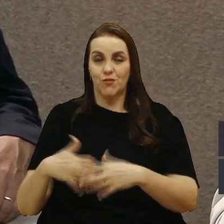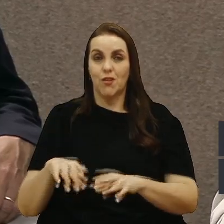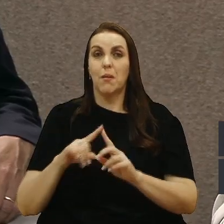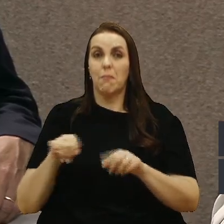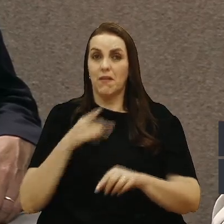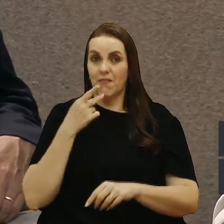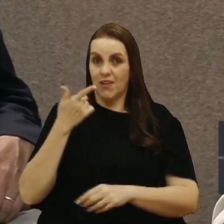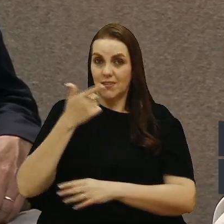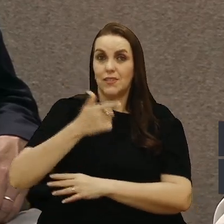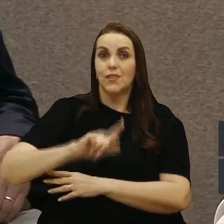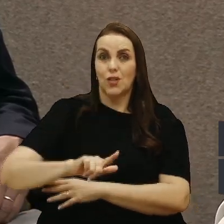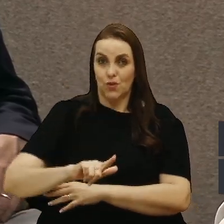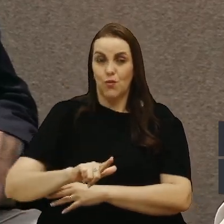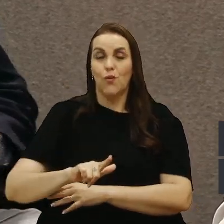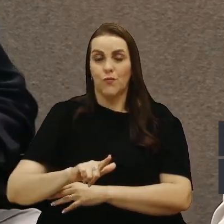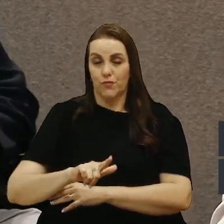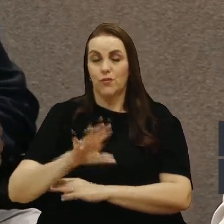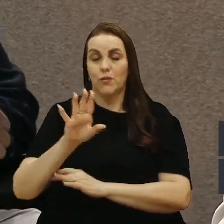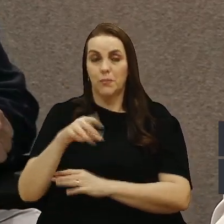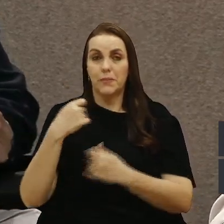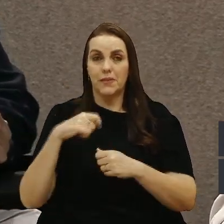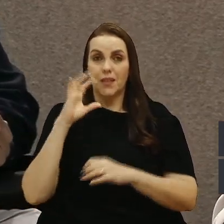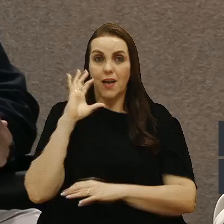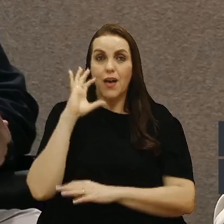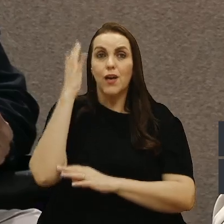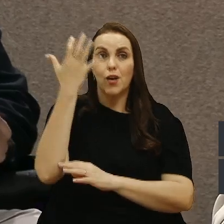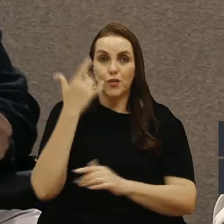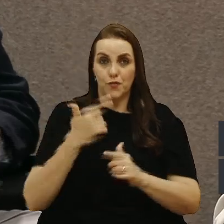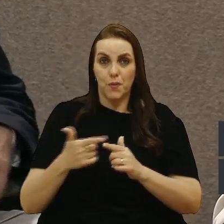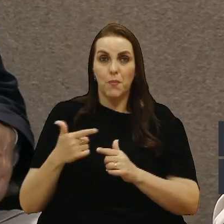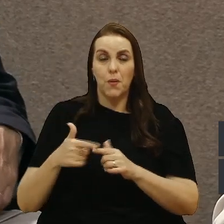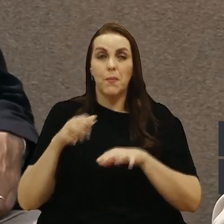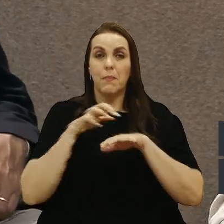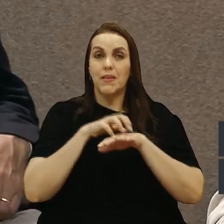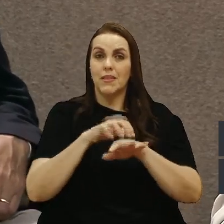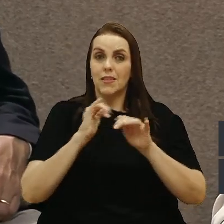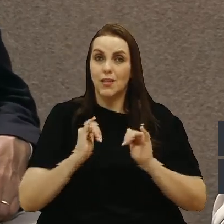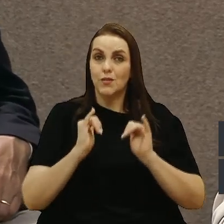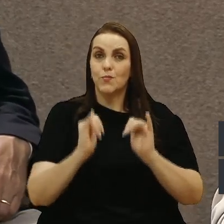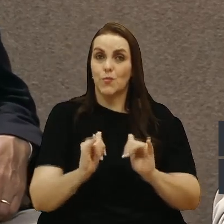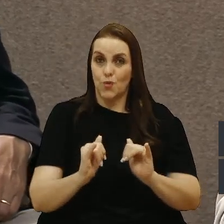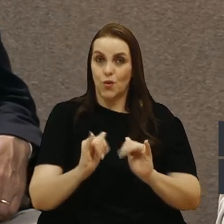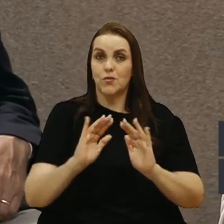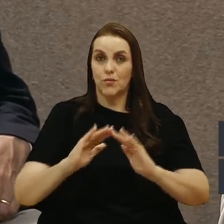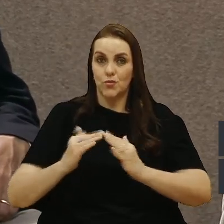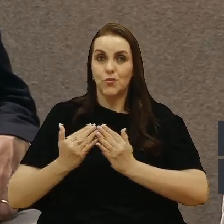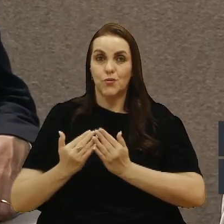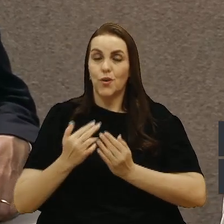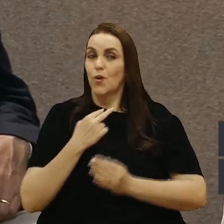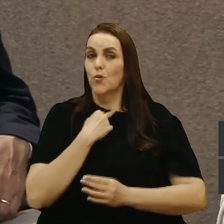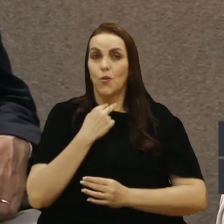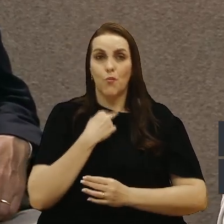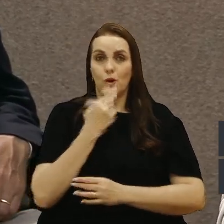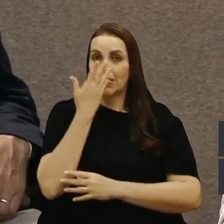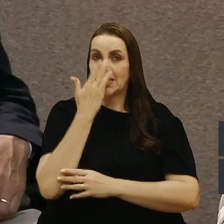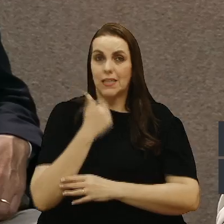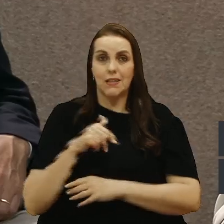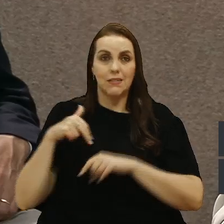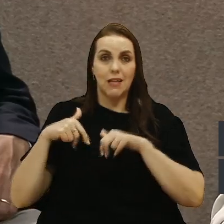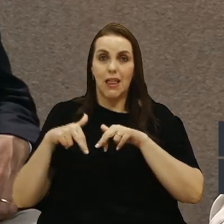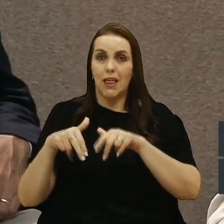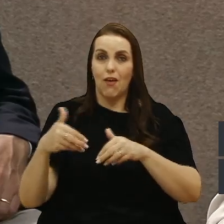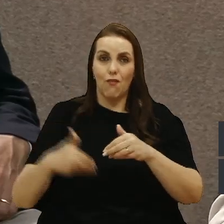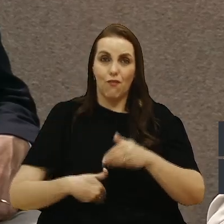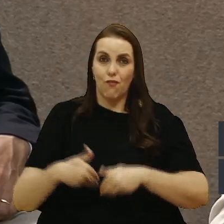reitero, precisamos sim resolver alguns problemas que tem na questão do transporte escolar, que não podemos deixar crianças andar aí com